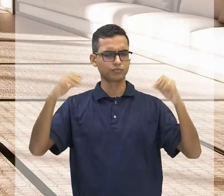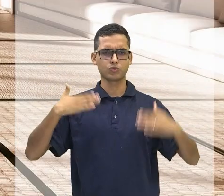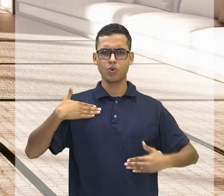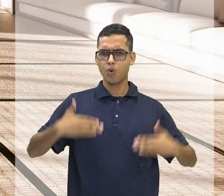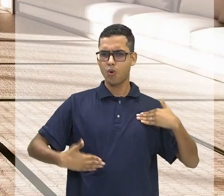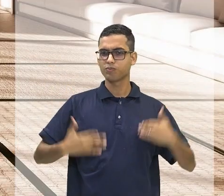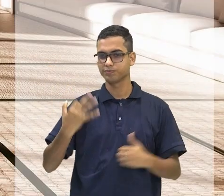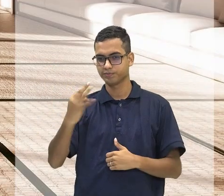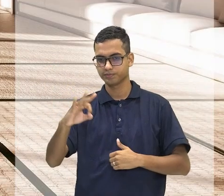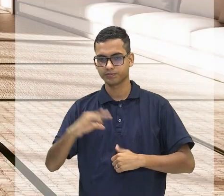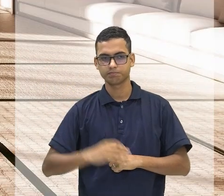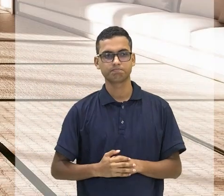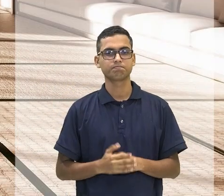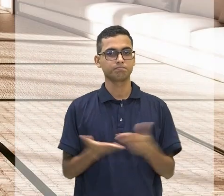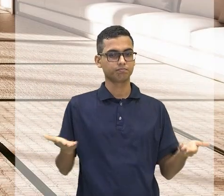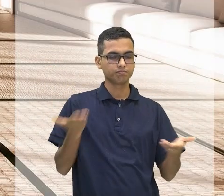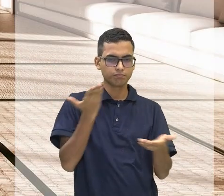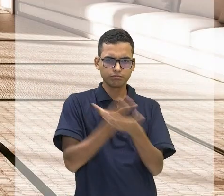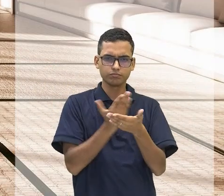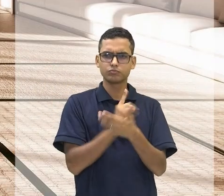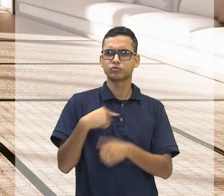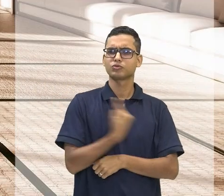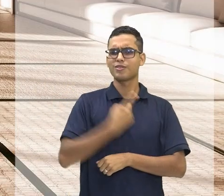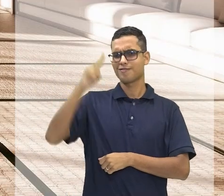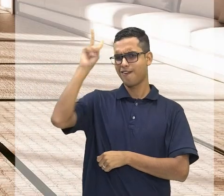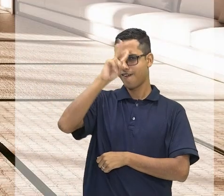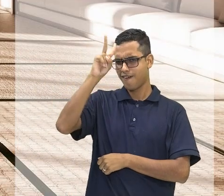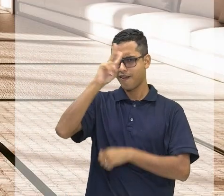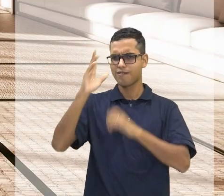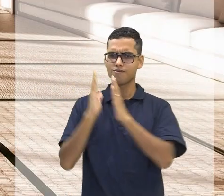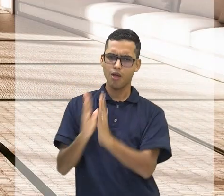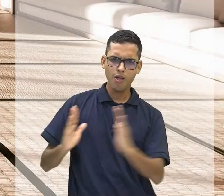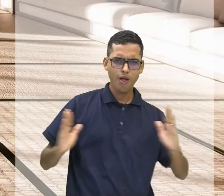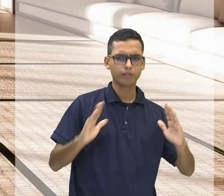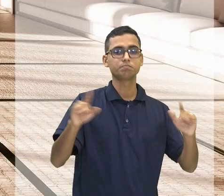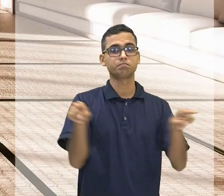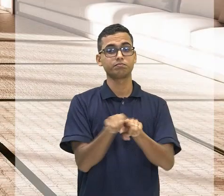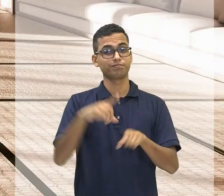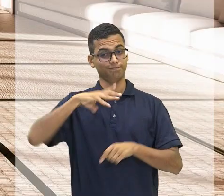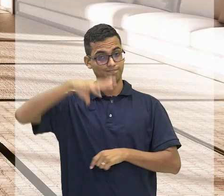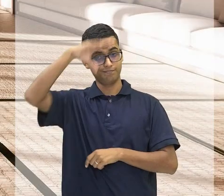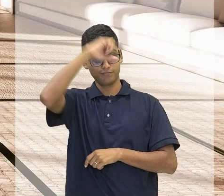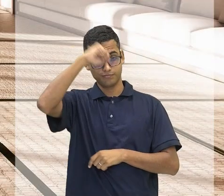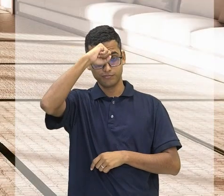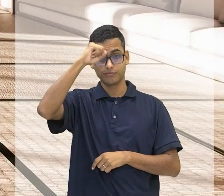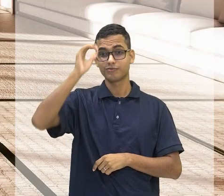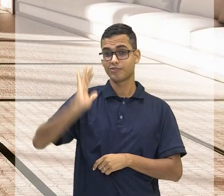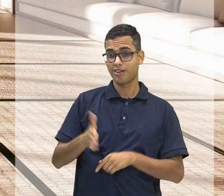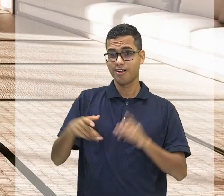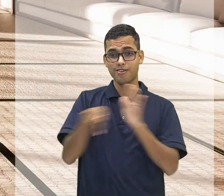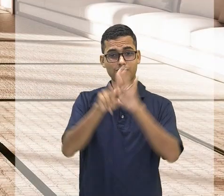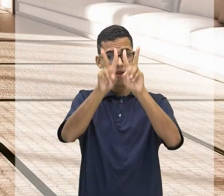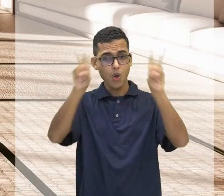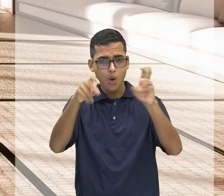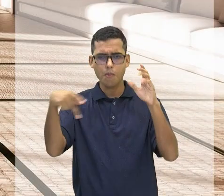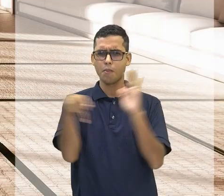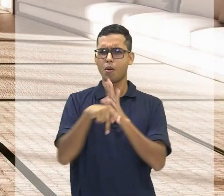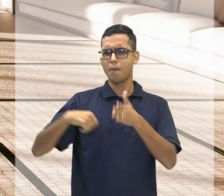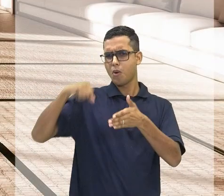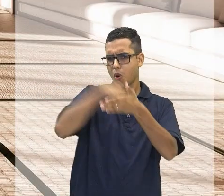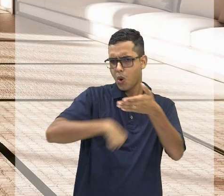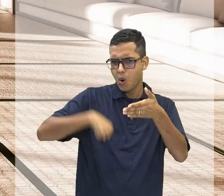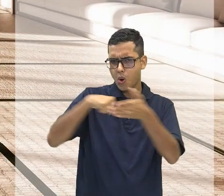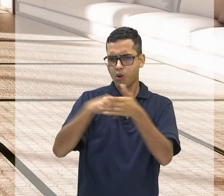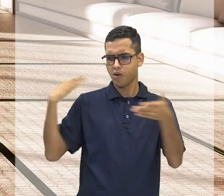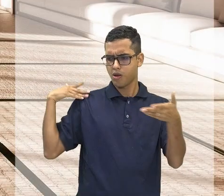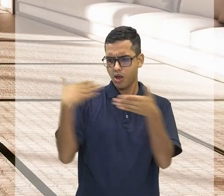Muito bem, agora que a gente já relembrou, né, ou já aprendeu a respeito da luta, vamos